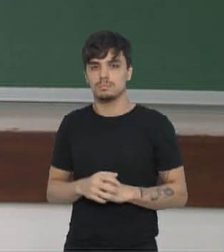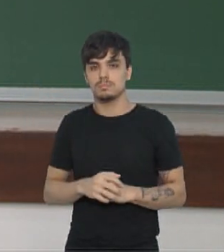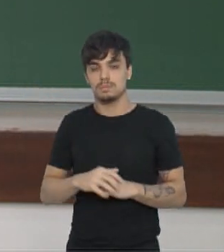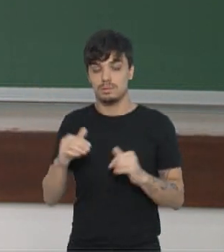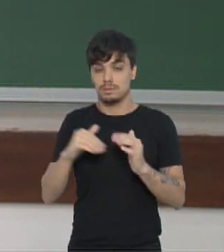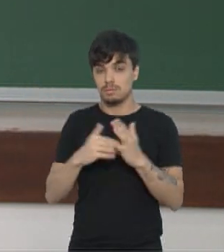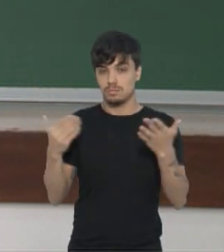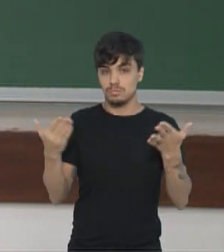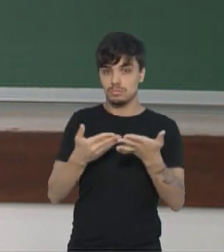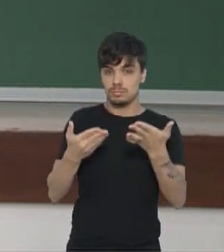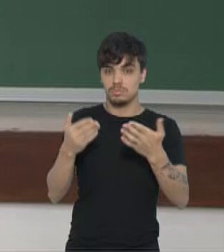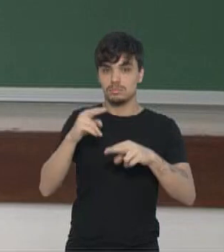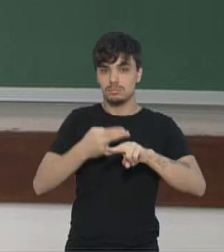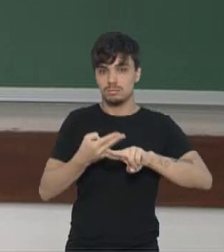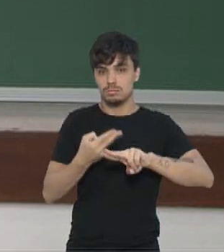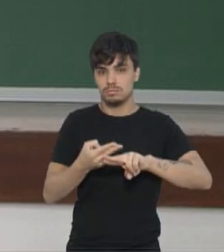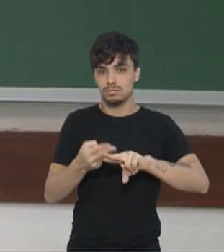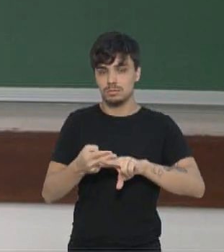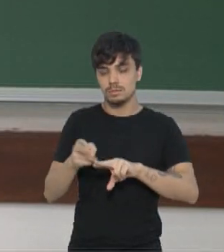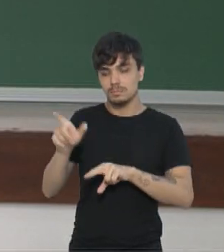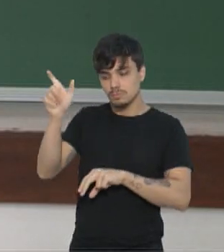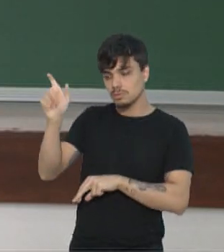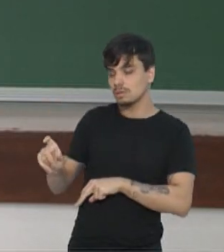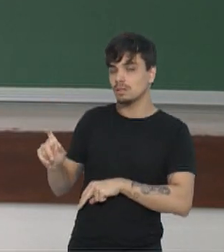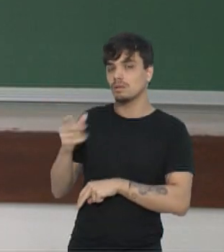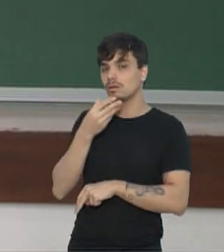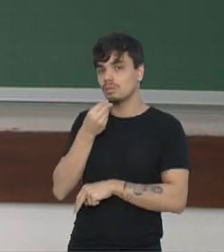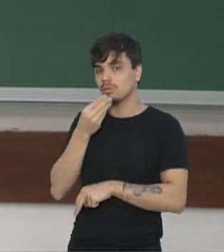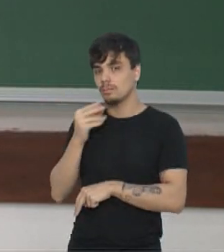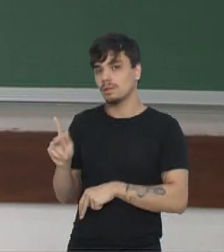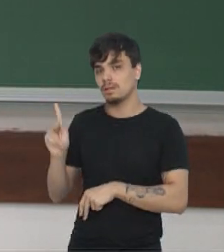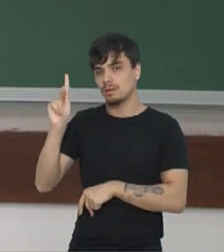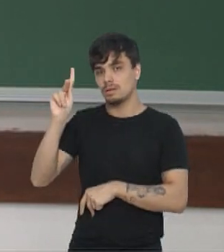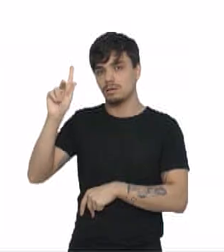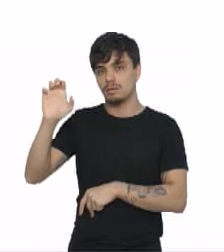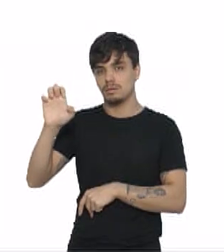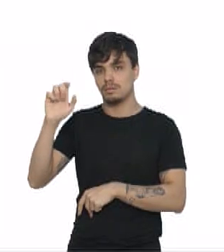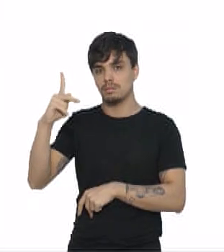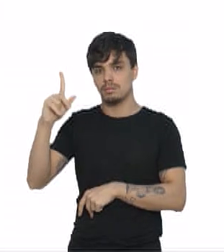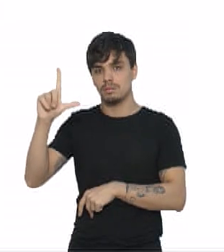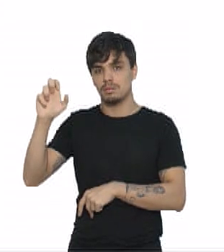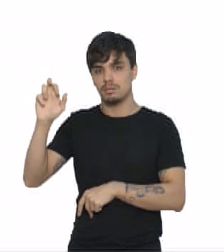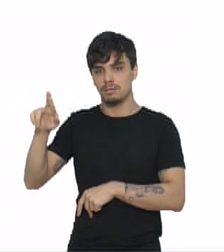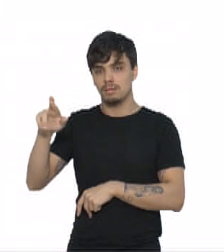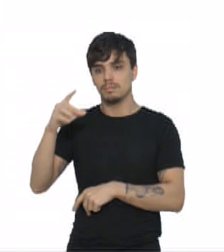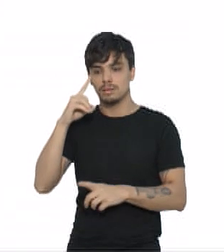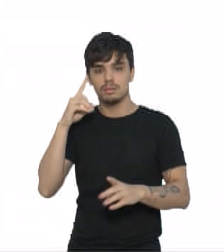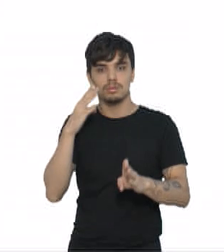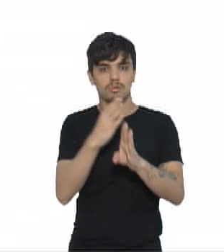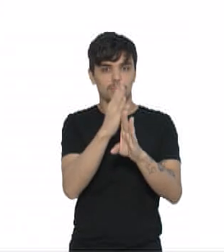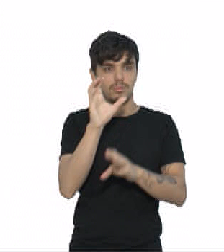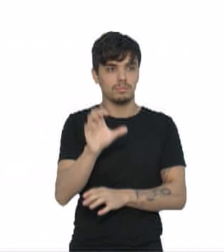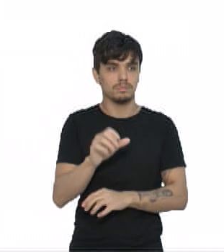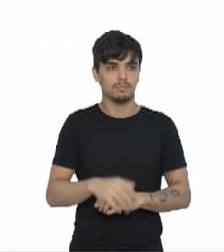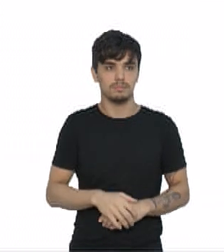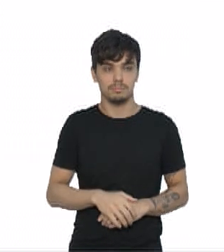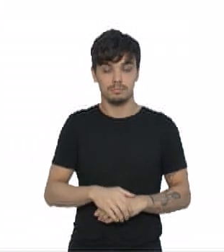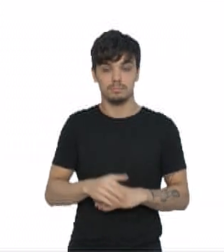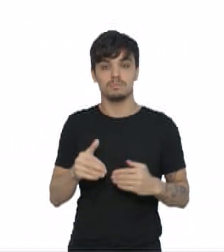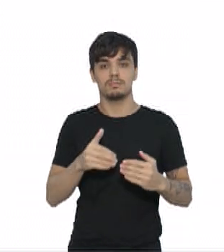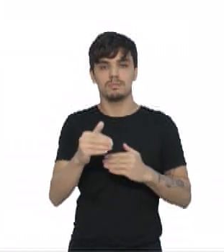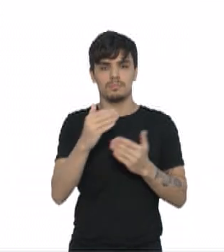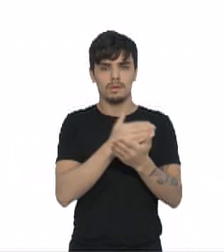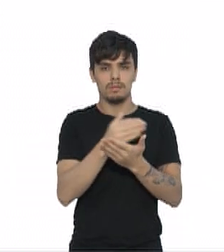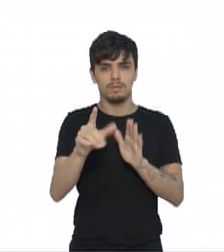até hoje. E foi o Kepler que descobriu isso. E assim surgiram as leis de Kepler. Já